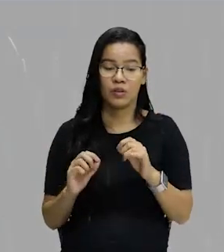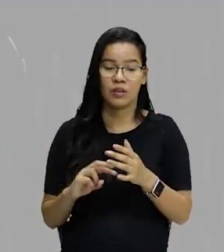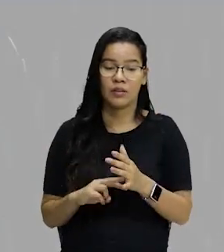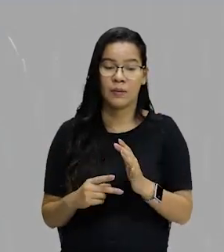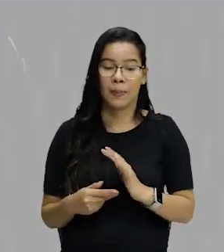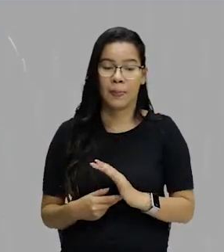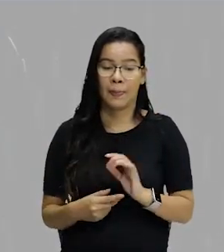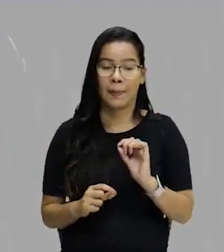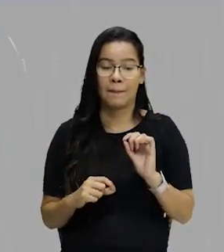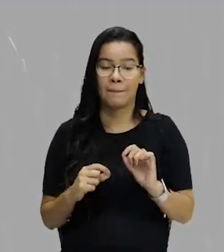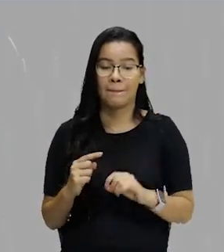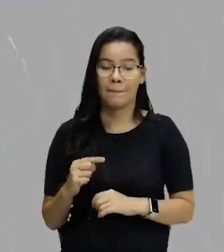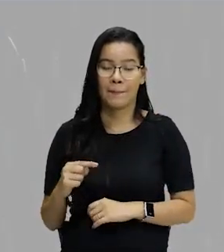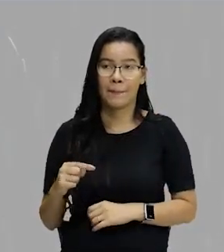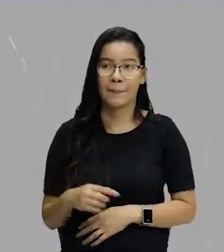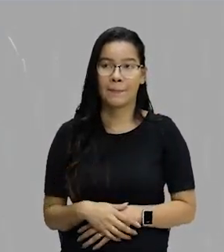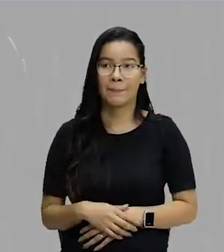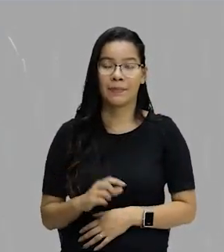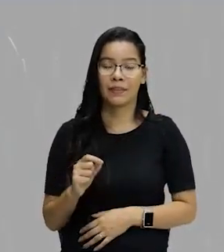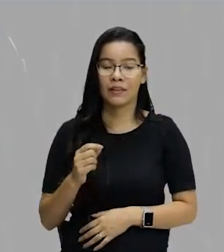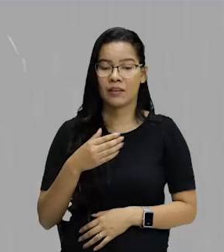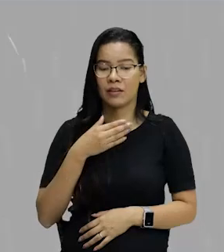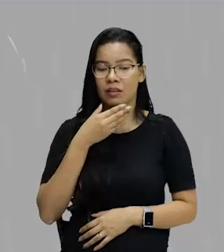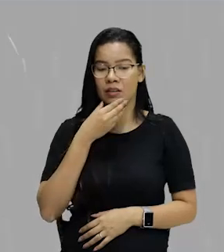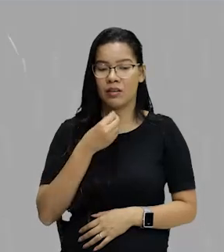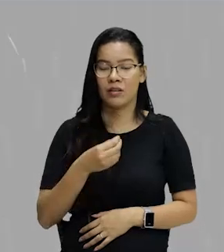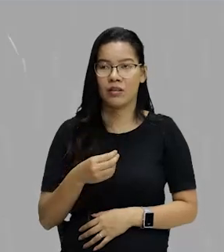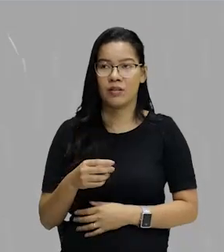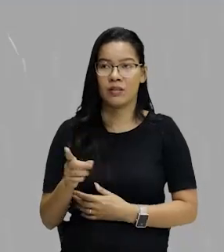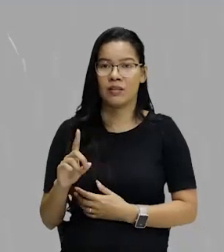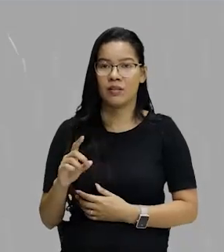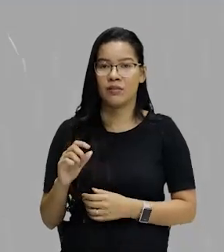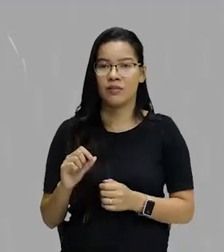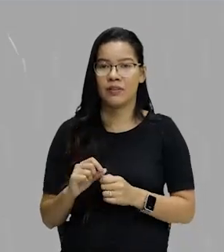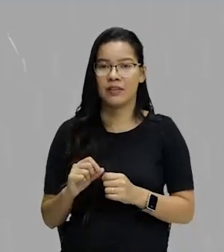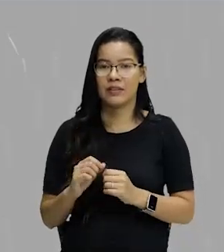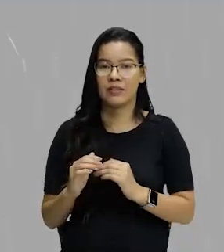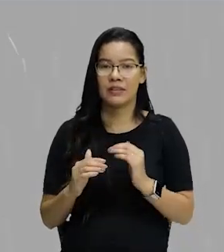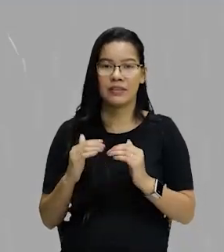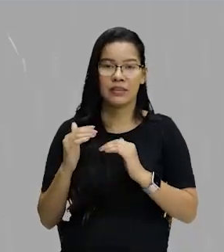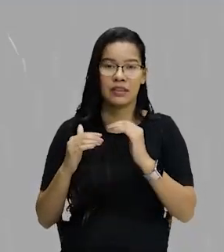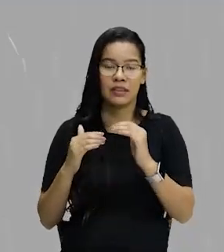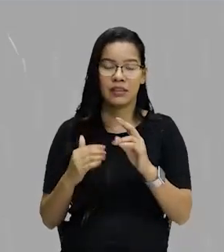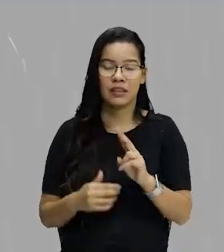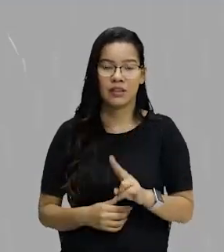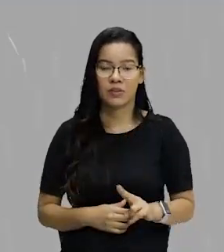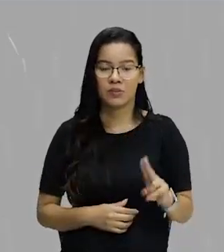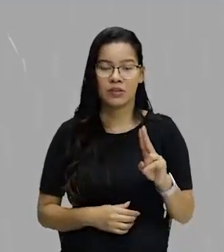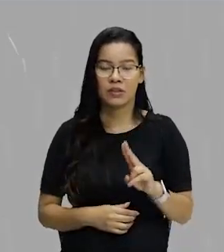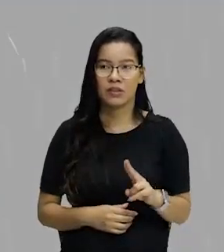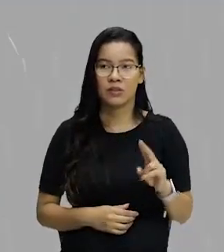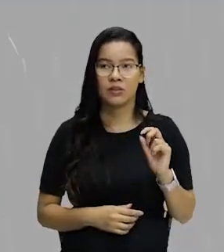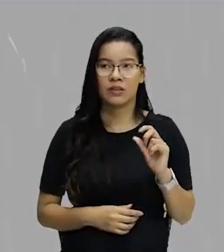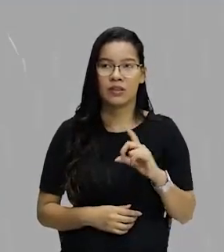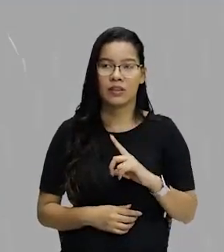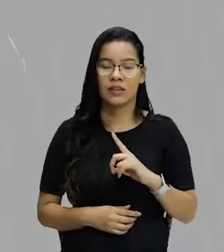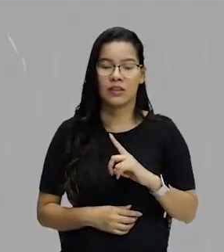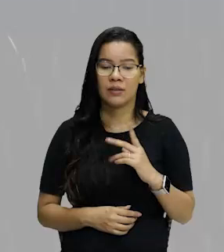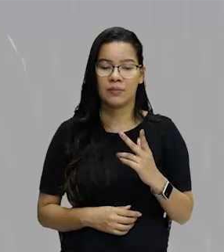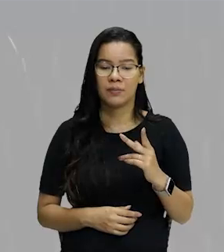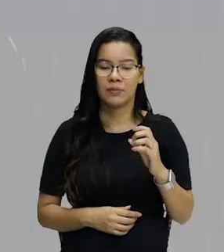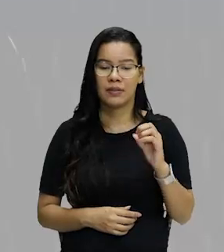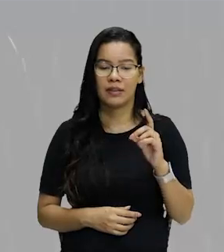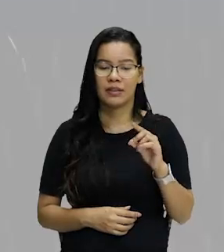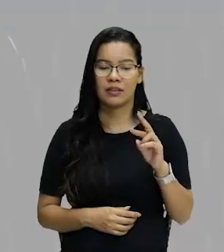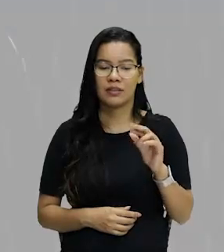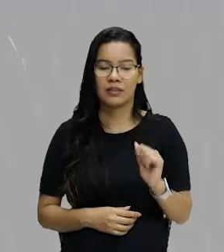essa escalada artificial? Que o homem ele não faz aquela escalada utilizando o que tem na pedra, as